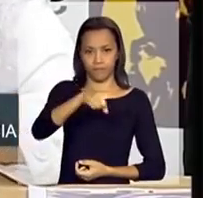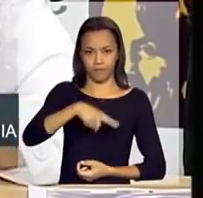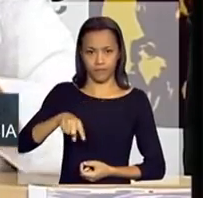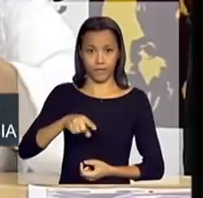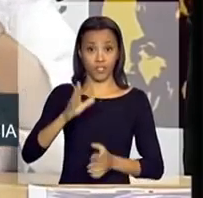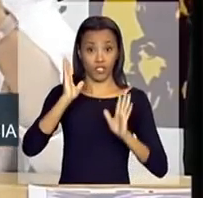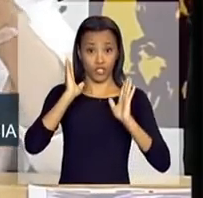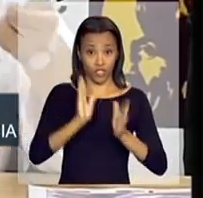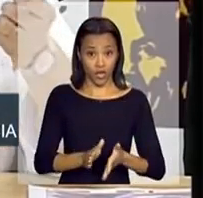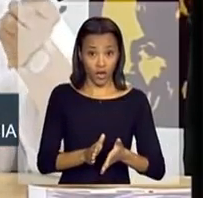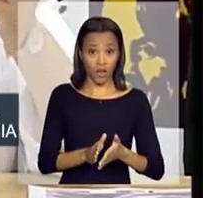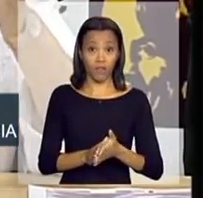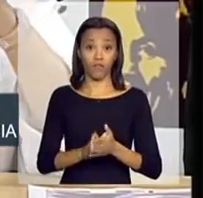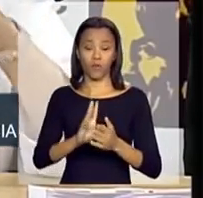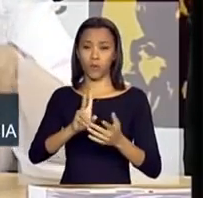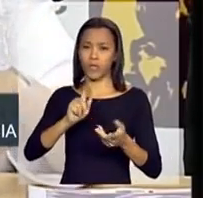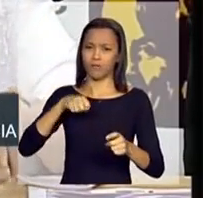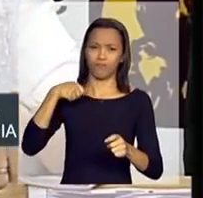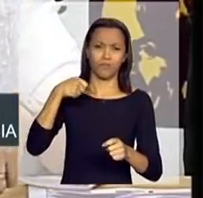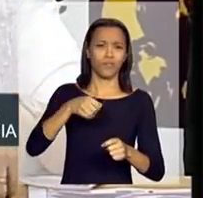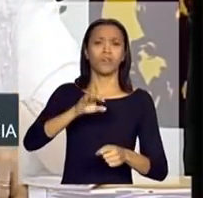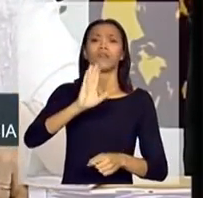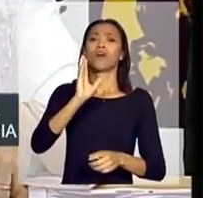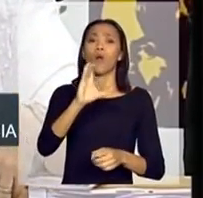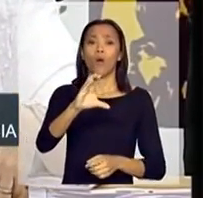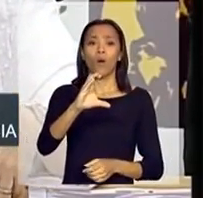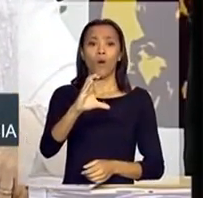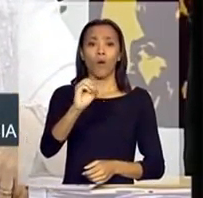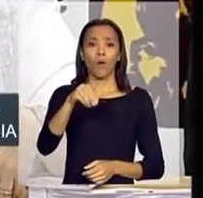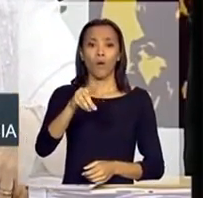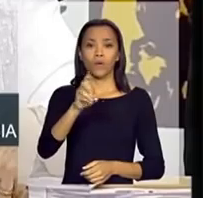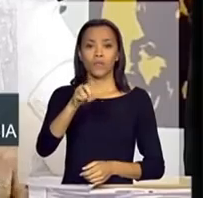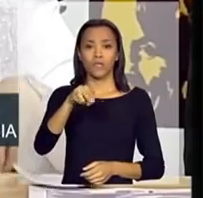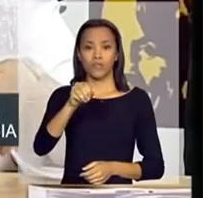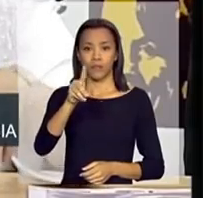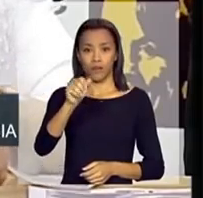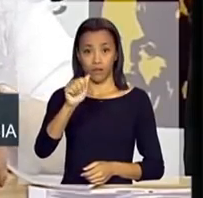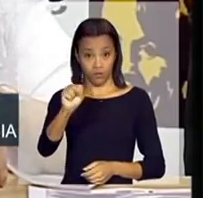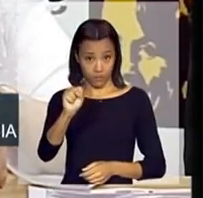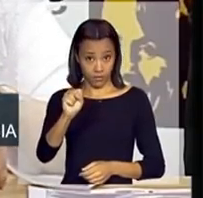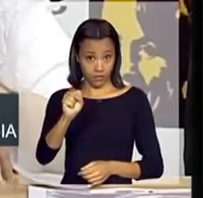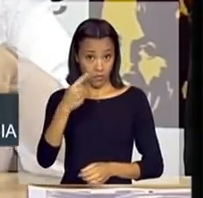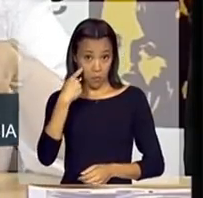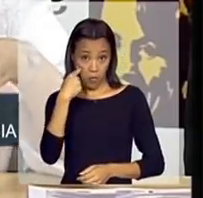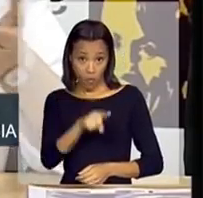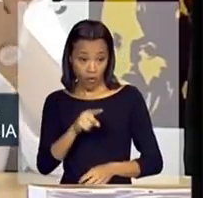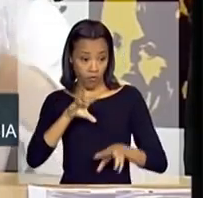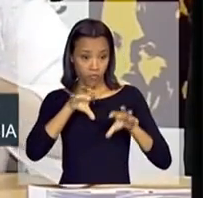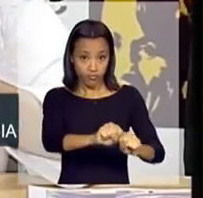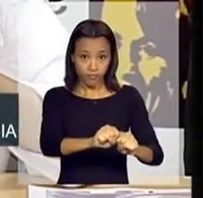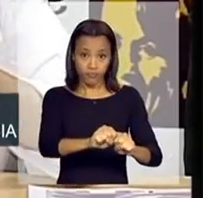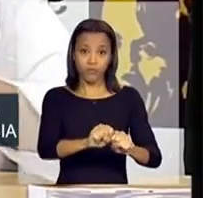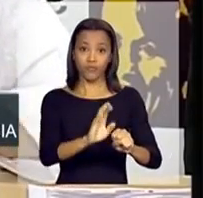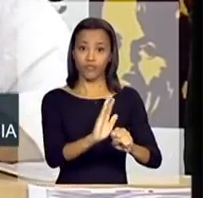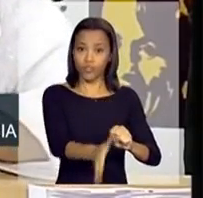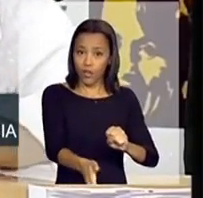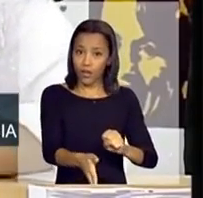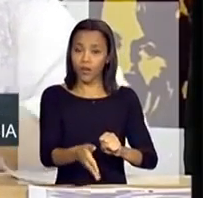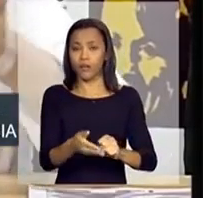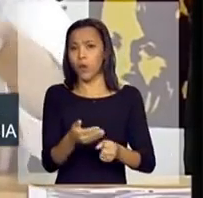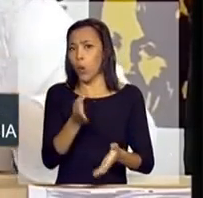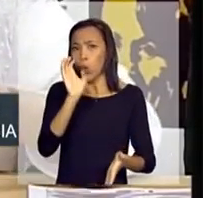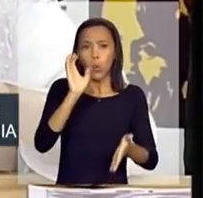condenadas ou processadas ou condenadas por tráfico ou